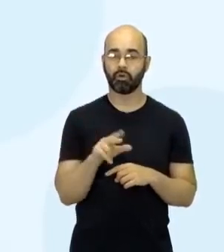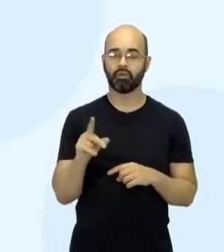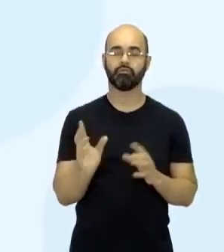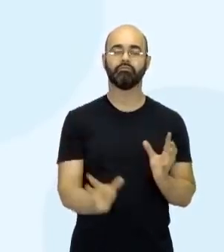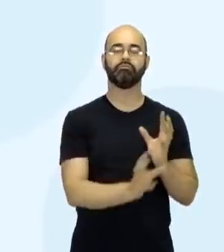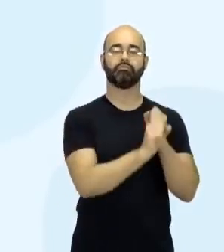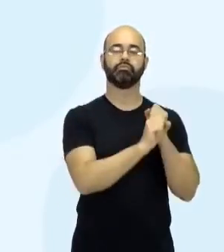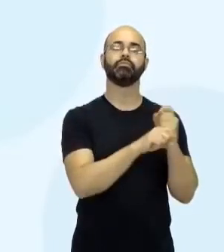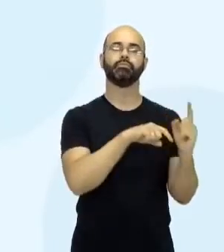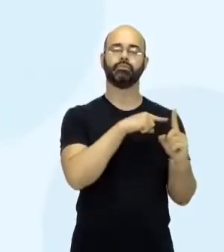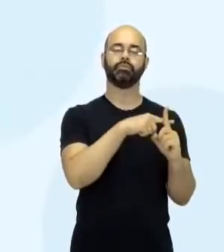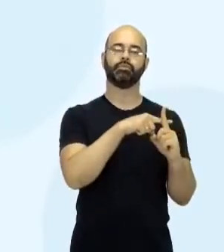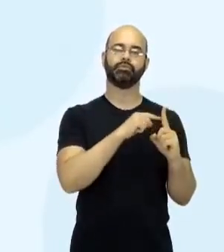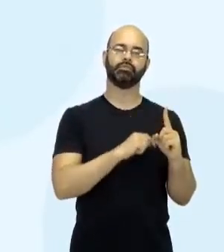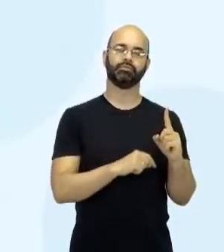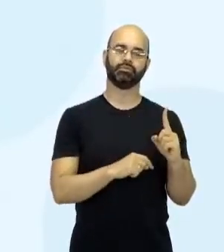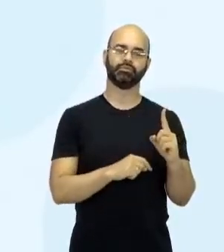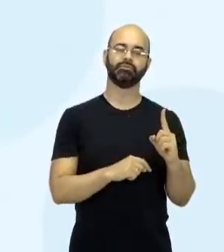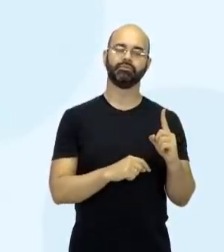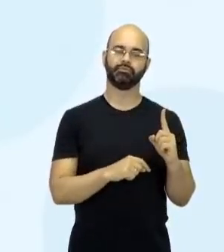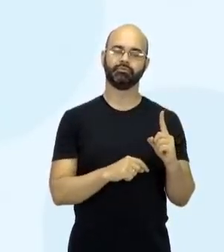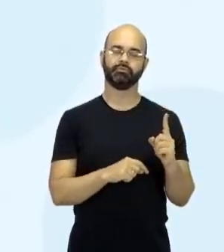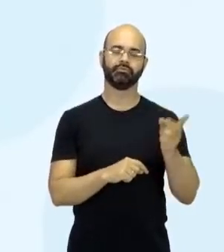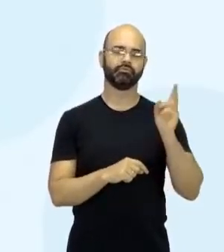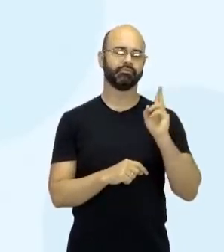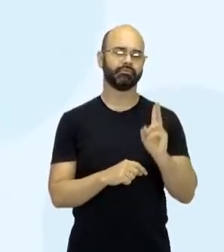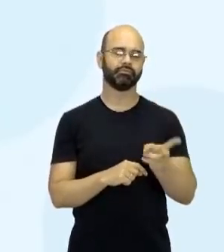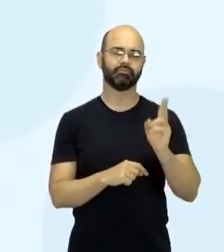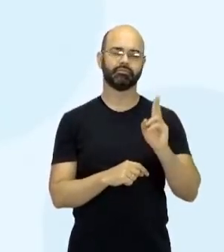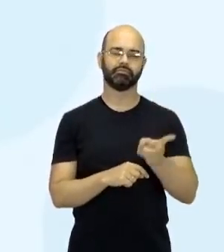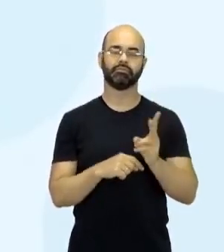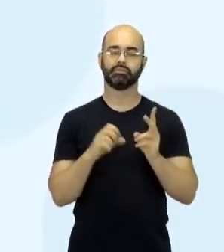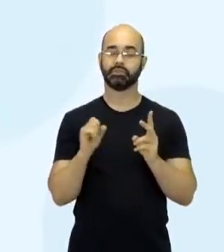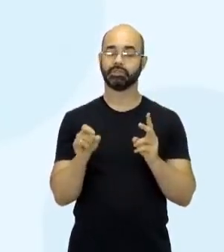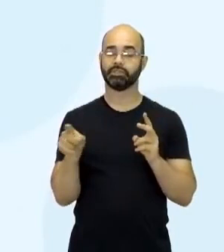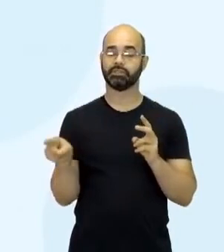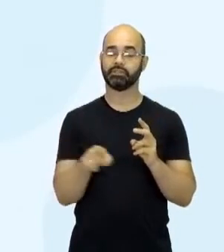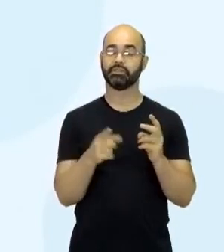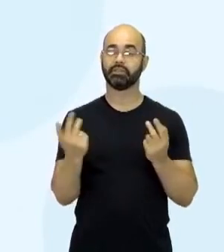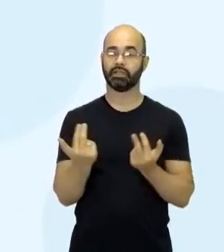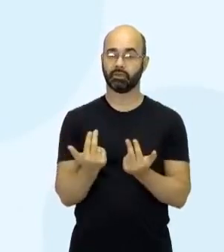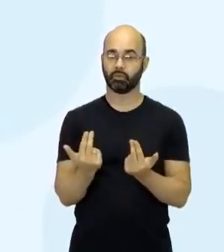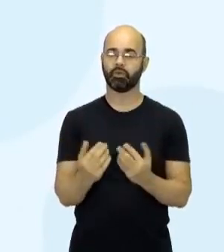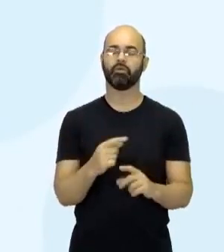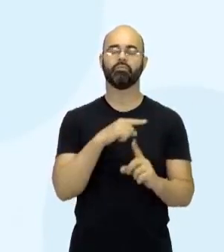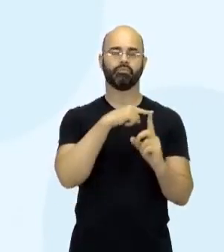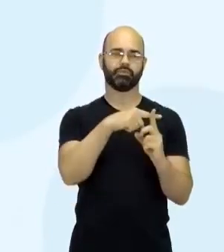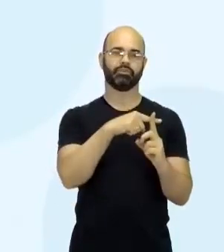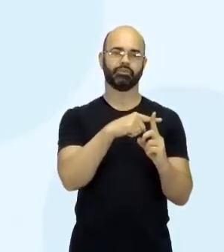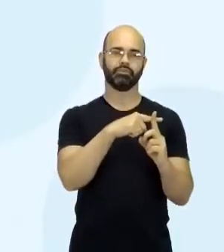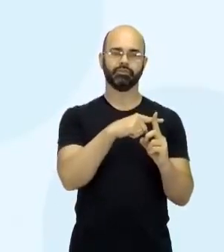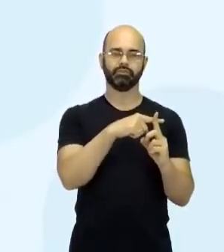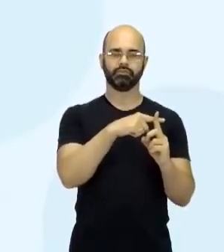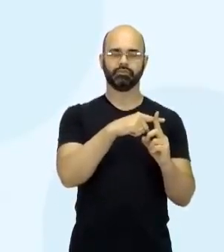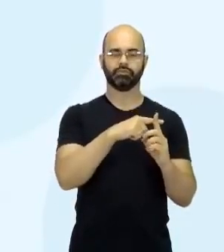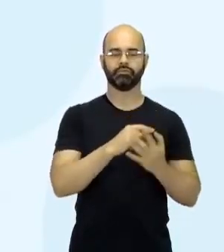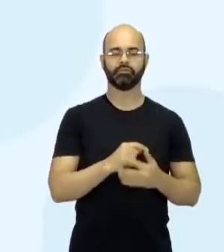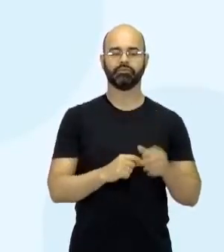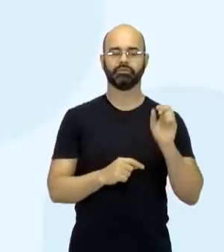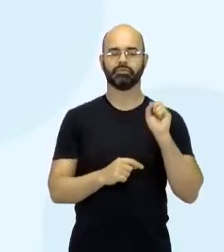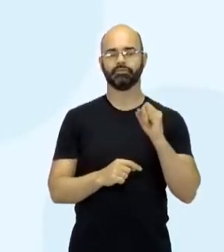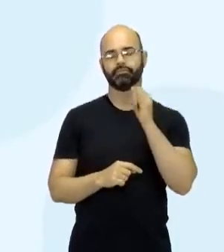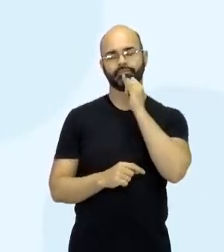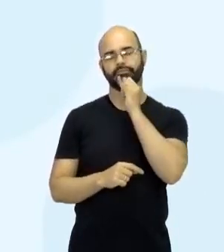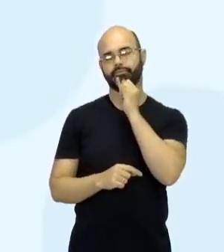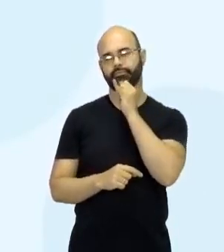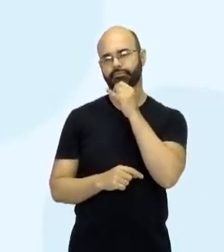resulta em positivo. Então, toda vez que eu tenho sinal é igual, é positivo. Quando tenho sinal, aí, ó, vou